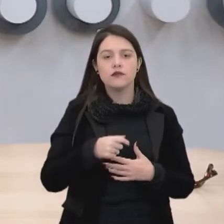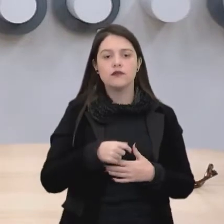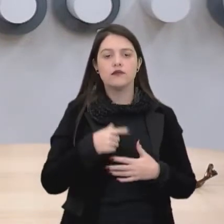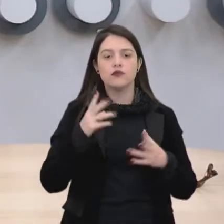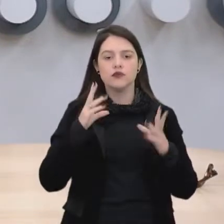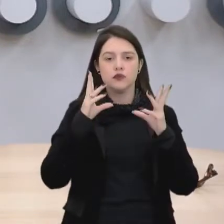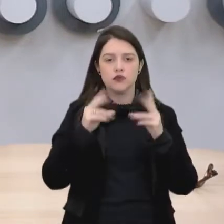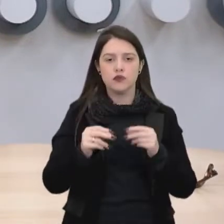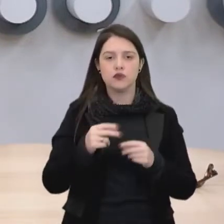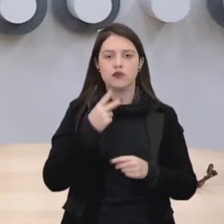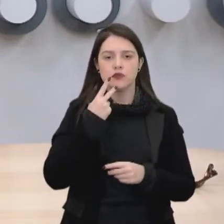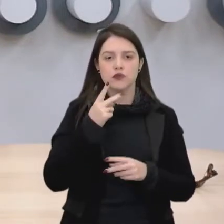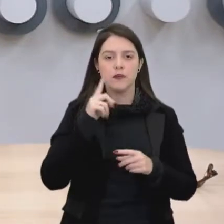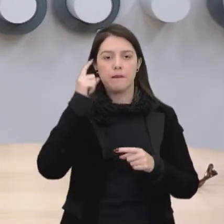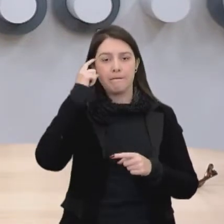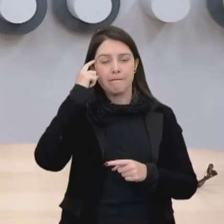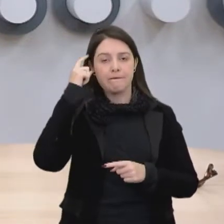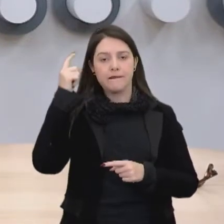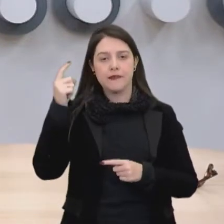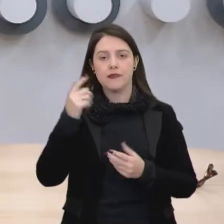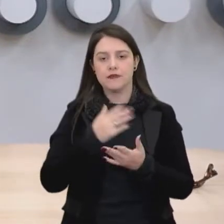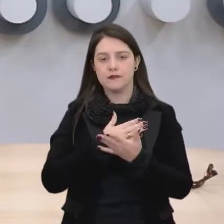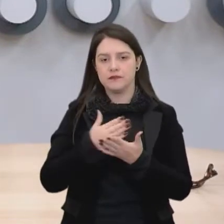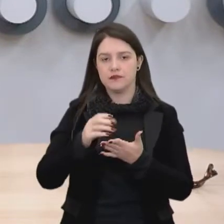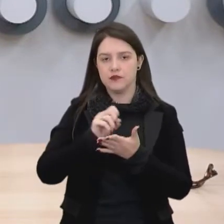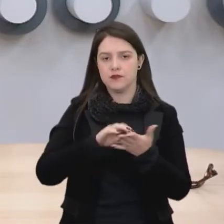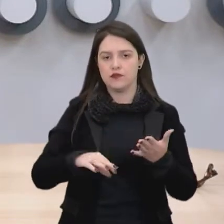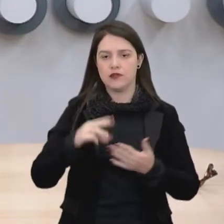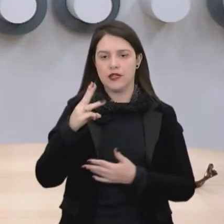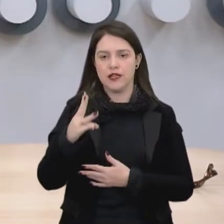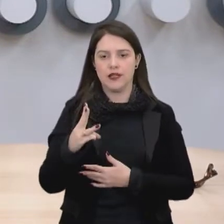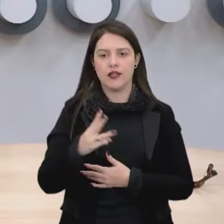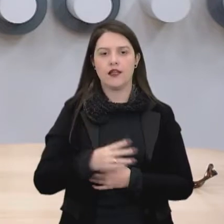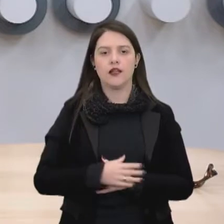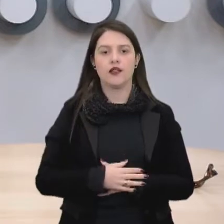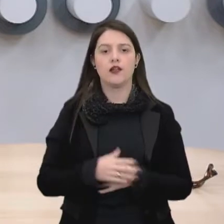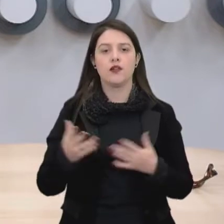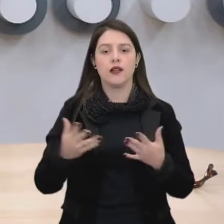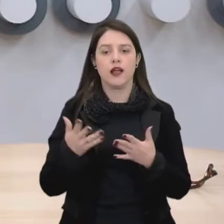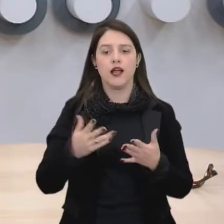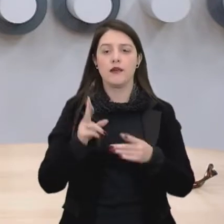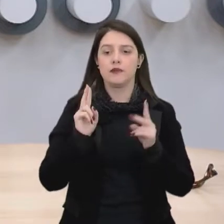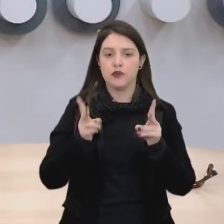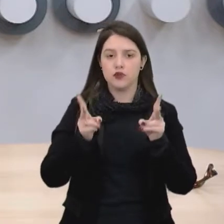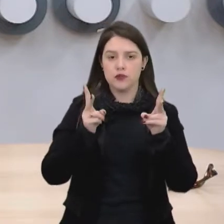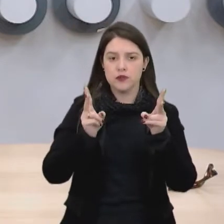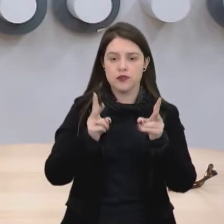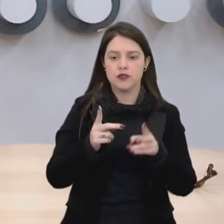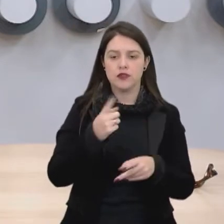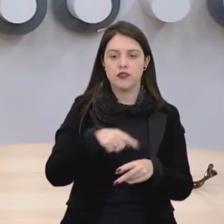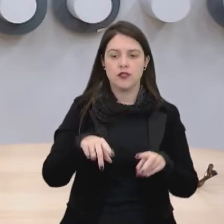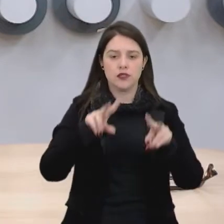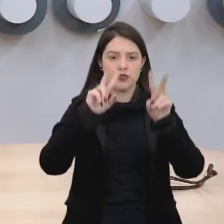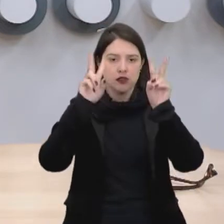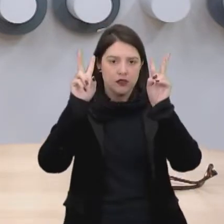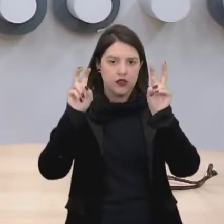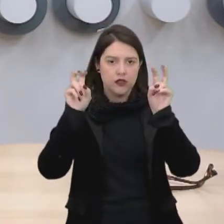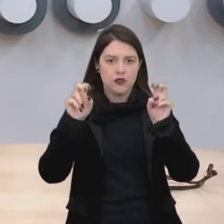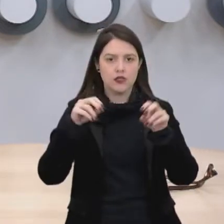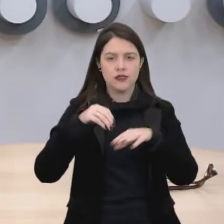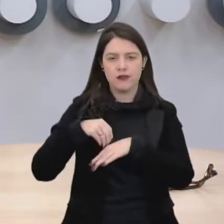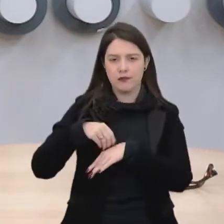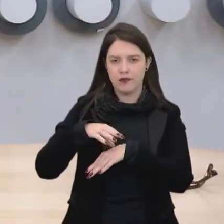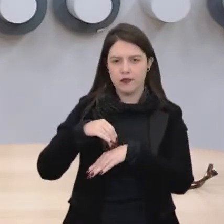isso desde o início da atividade 3. Tá? E para dar uma continuidade a esse tema que nós estamos